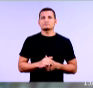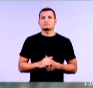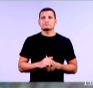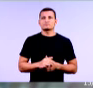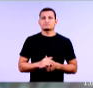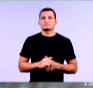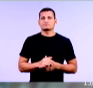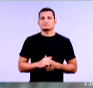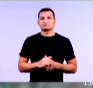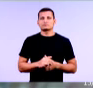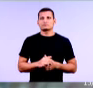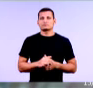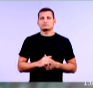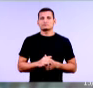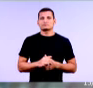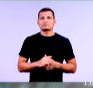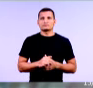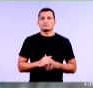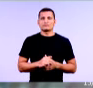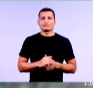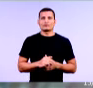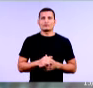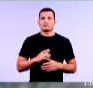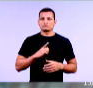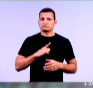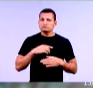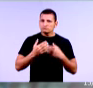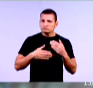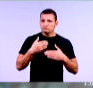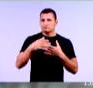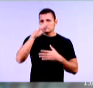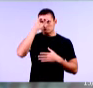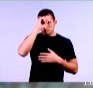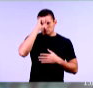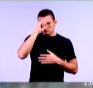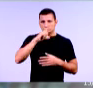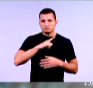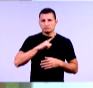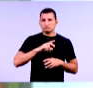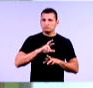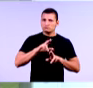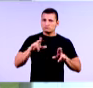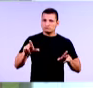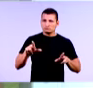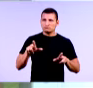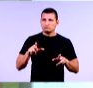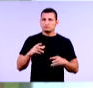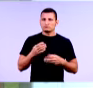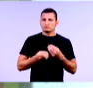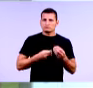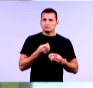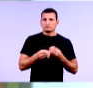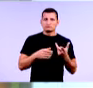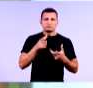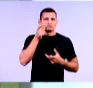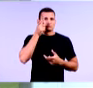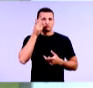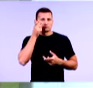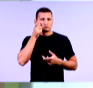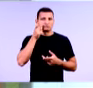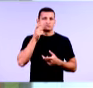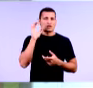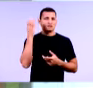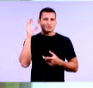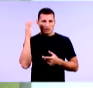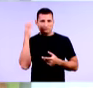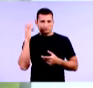gente ensina sim, e a gente está com constante aprendizado. Existem vários modelos aí que a gente testes, experiências científicas que levam a